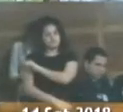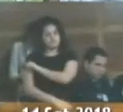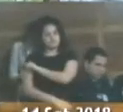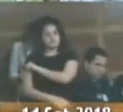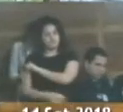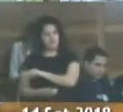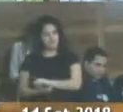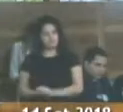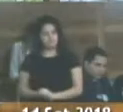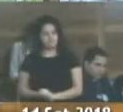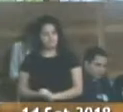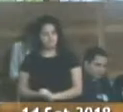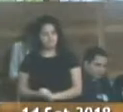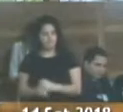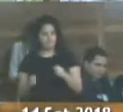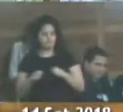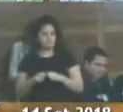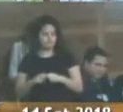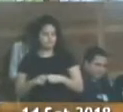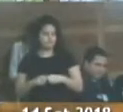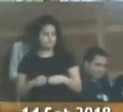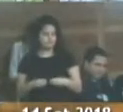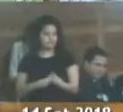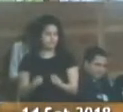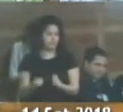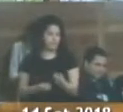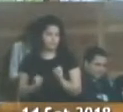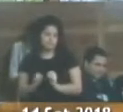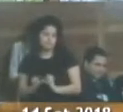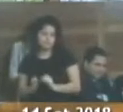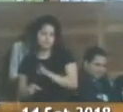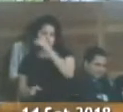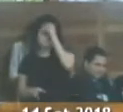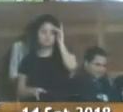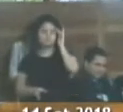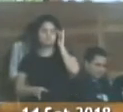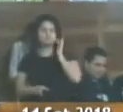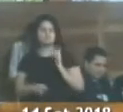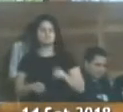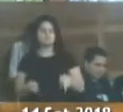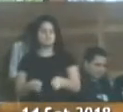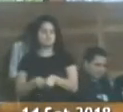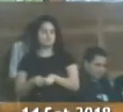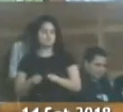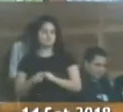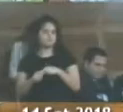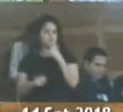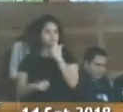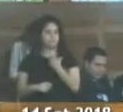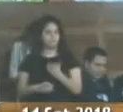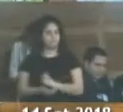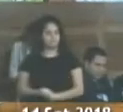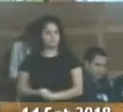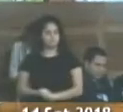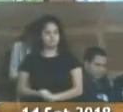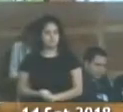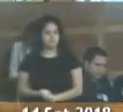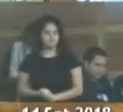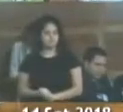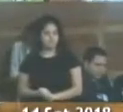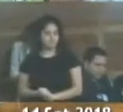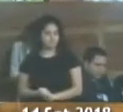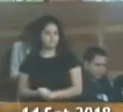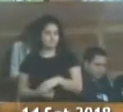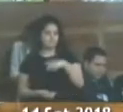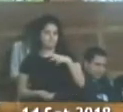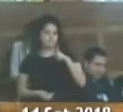foco era praticar a doação para ensinar os outros a também agirem assim, a também serem abertos,